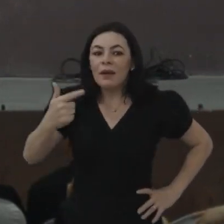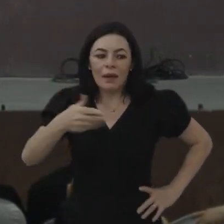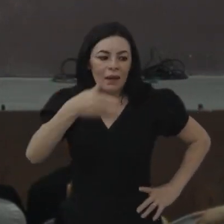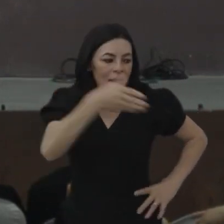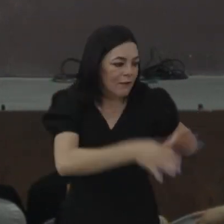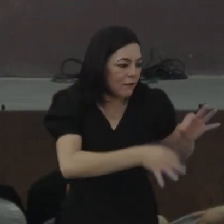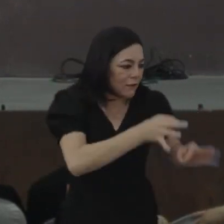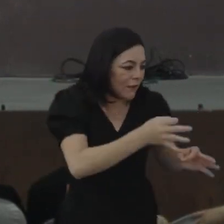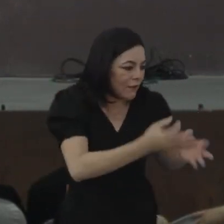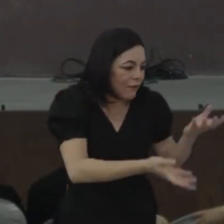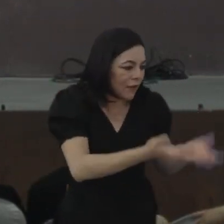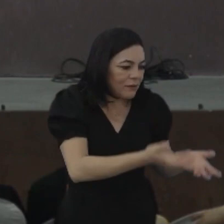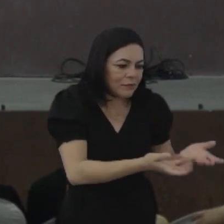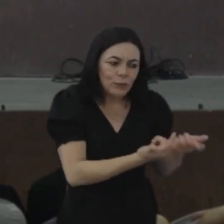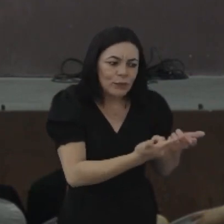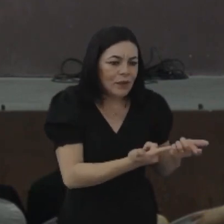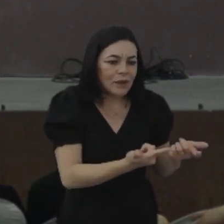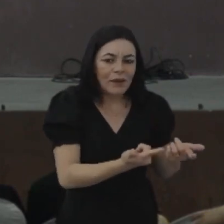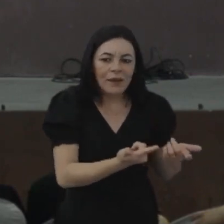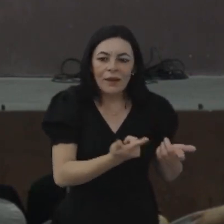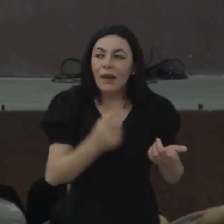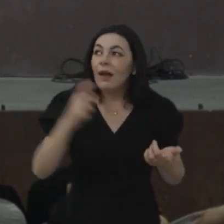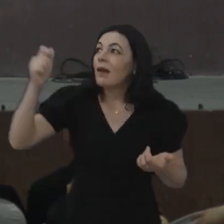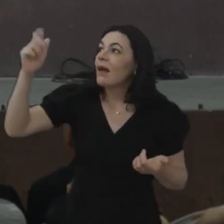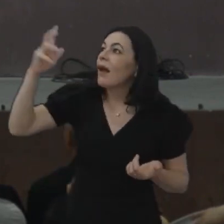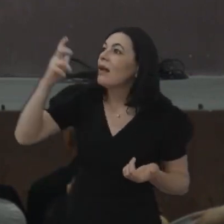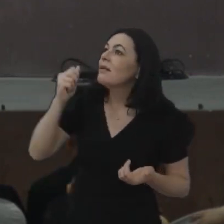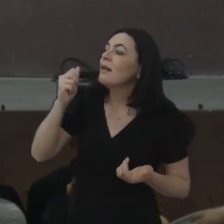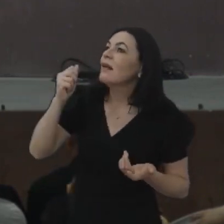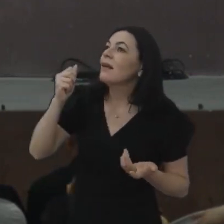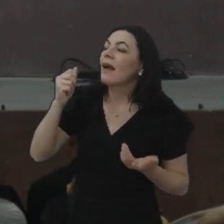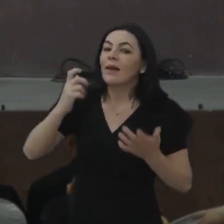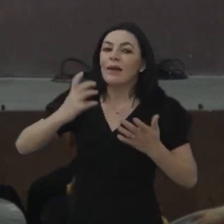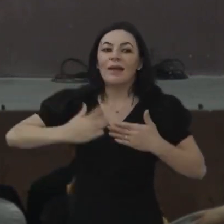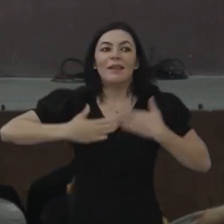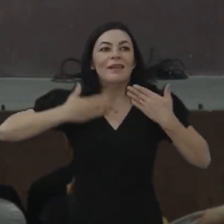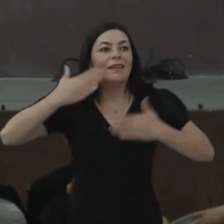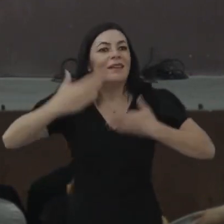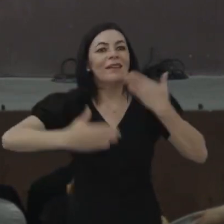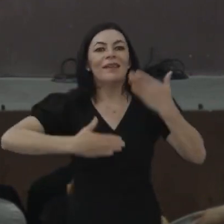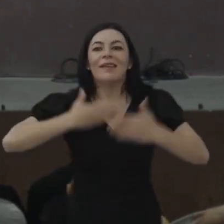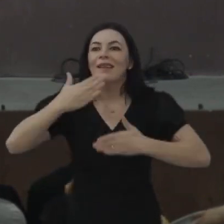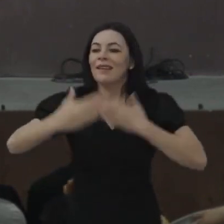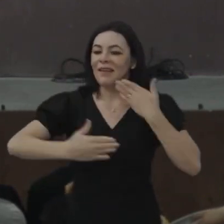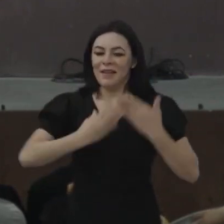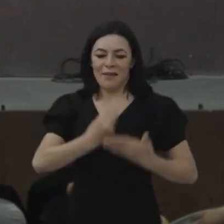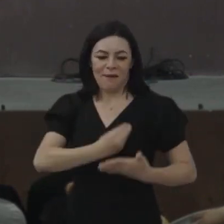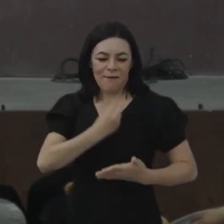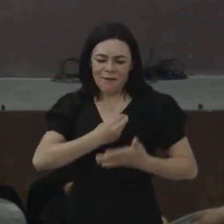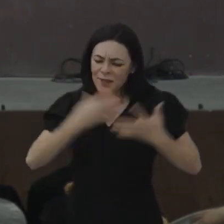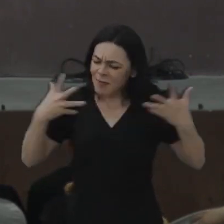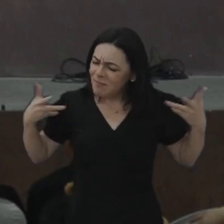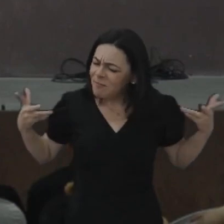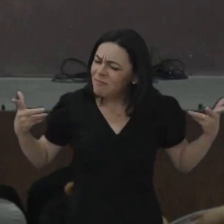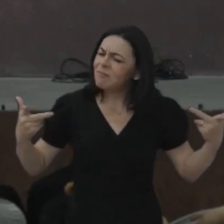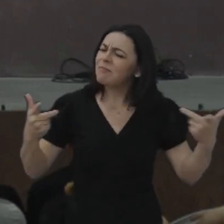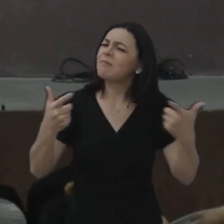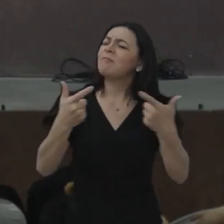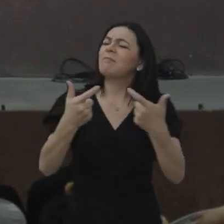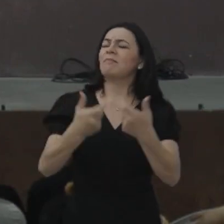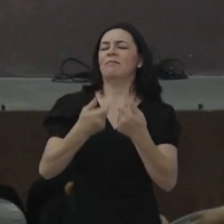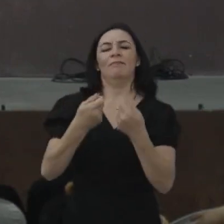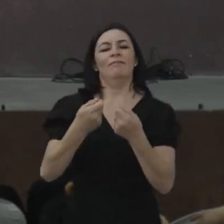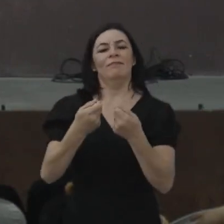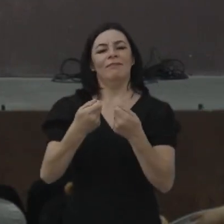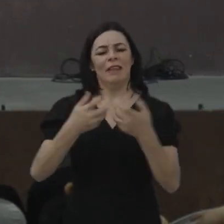a salvação, graça. Agora, meu irmão, se alegre nessa verdade, viva a vida abundante, torne-se de